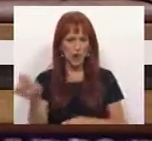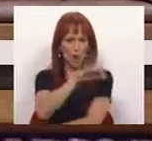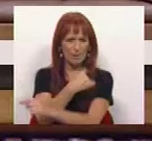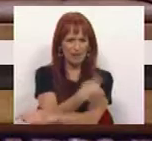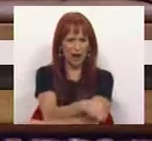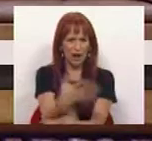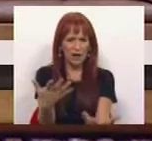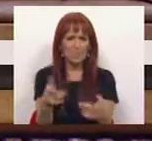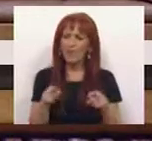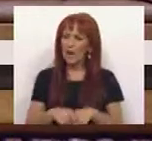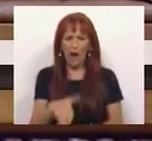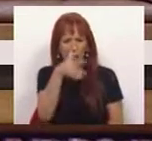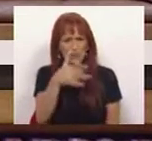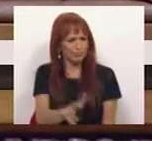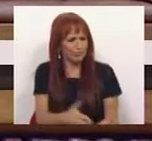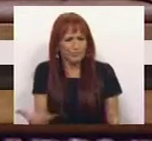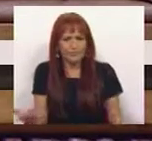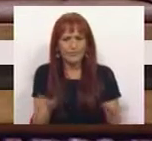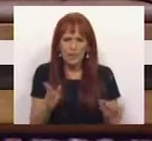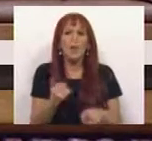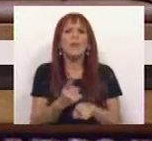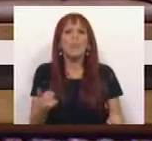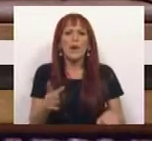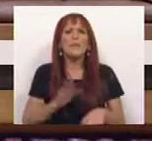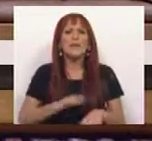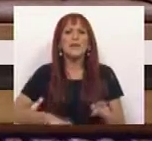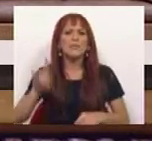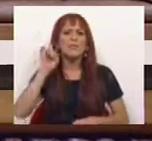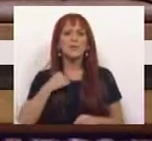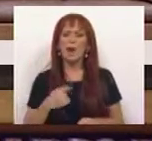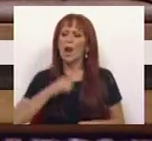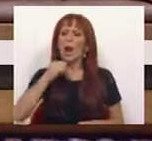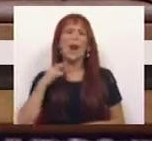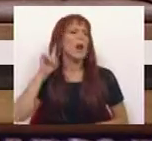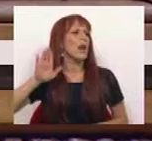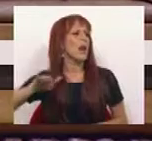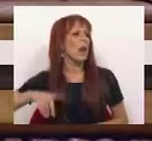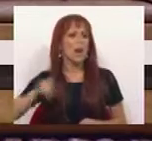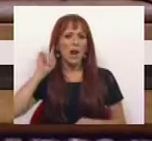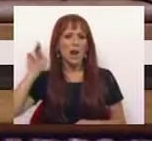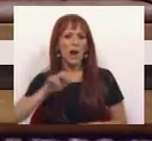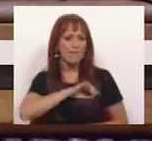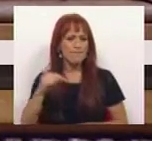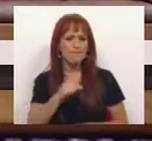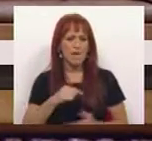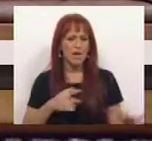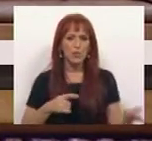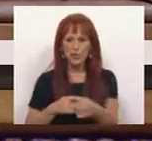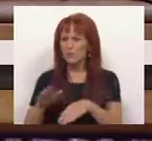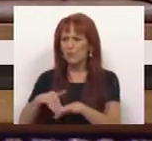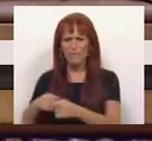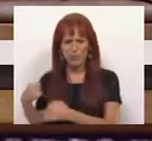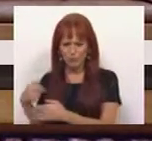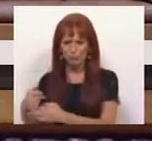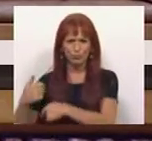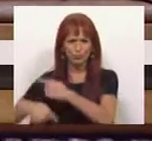Europa. Esta triste realidade deve-se, sobretudo, à sistemática desvalorização do salário mínimo que foi feito